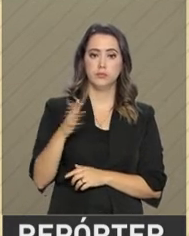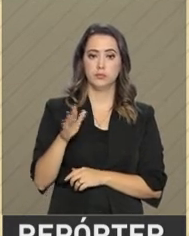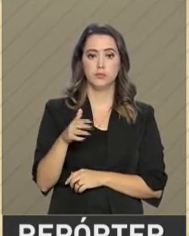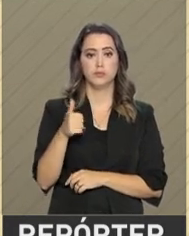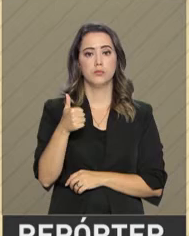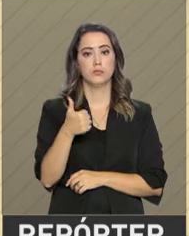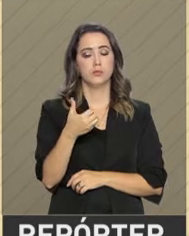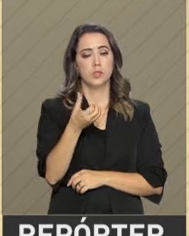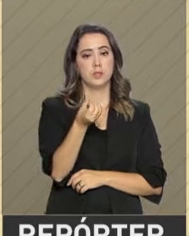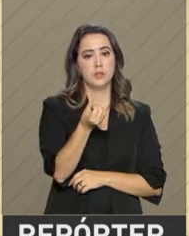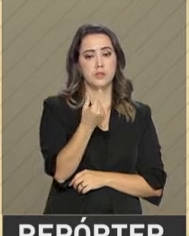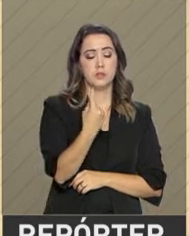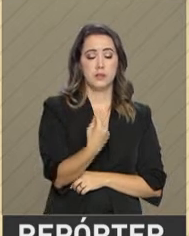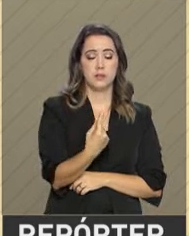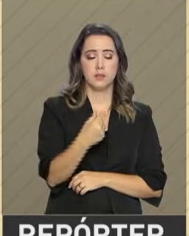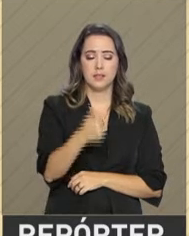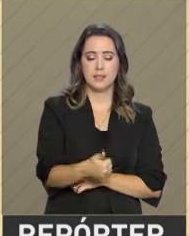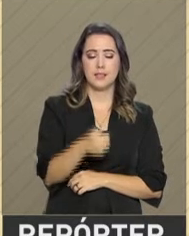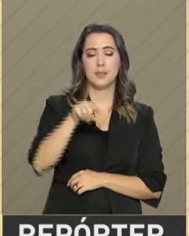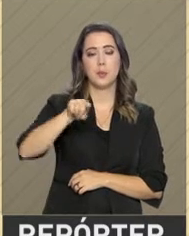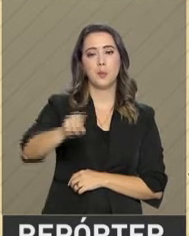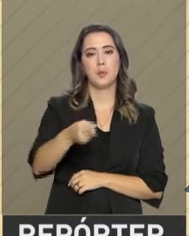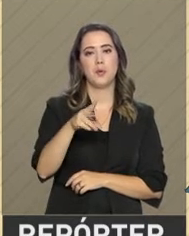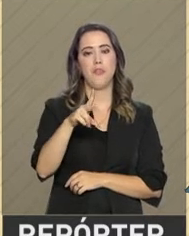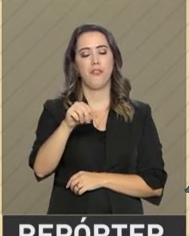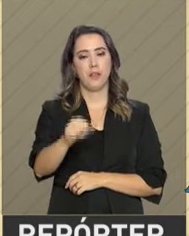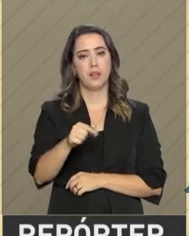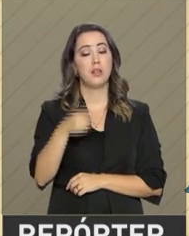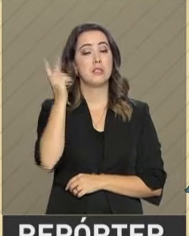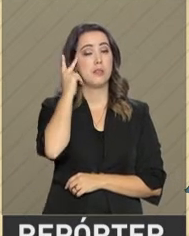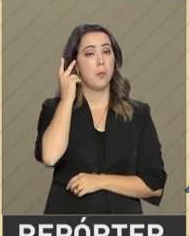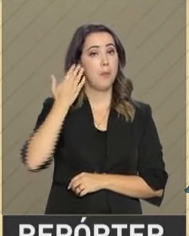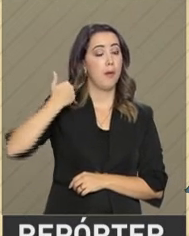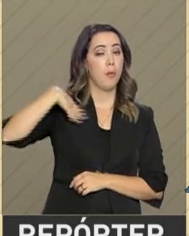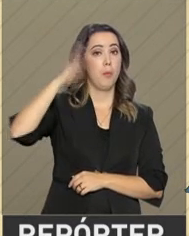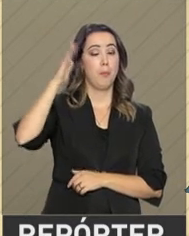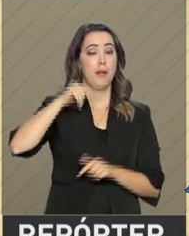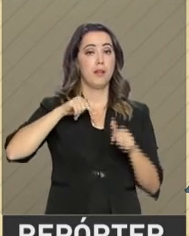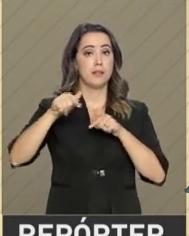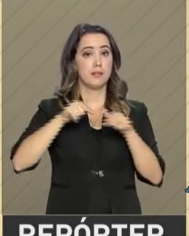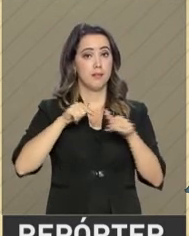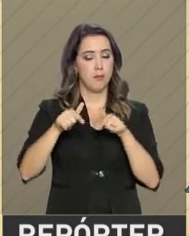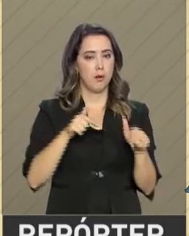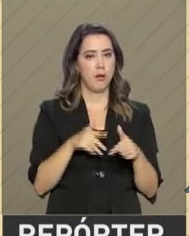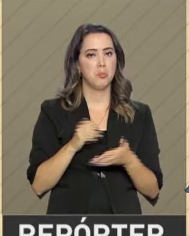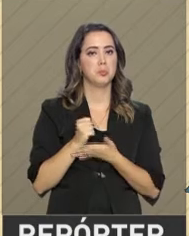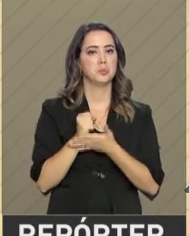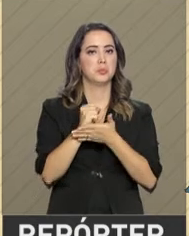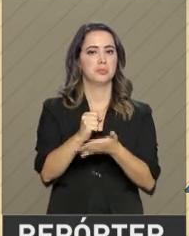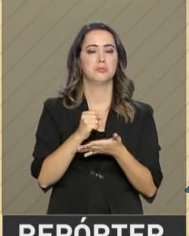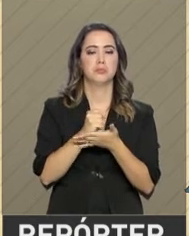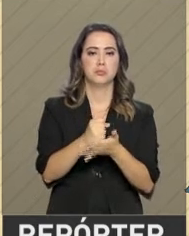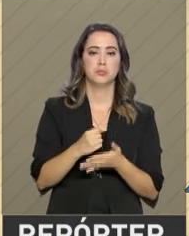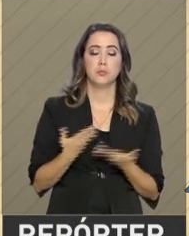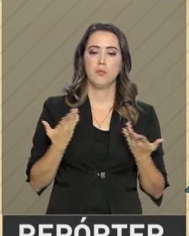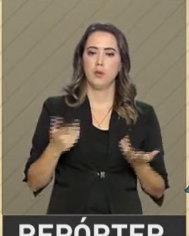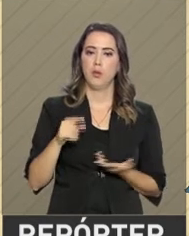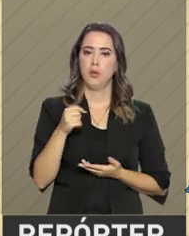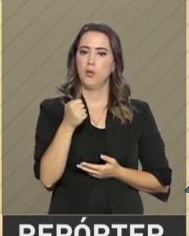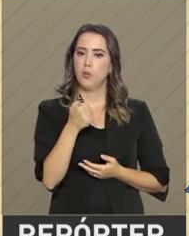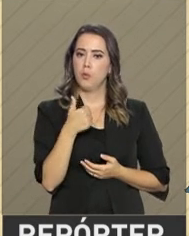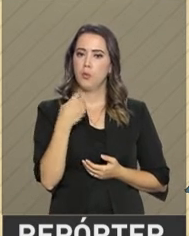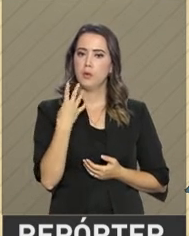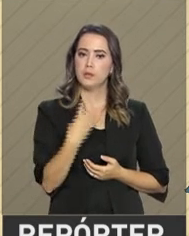161 mil vagas são paulo foi o estado com mais postos disponíveis em janeiro e fevereiro deste ano com quase